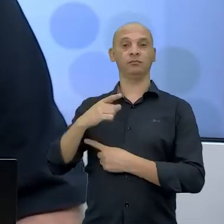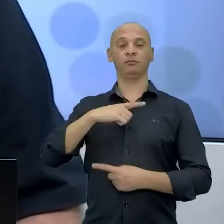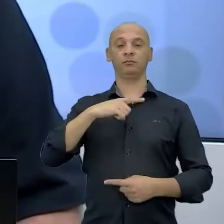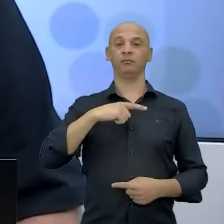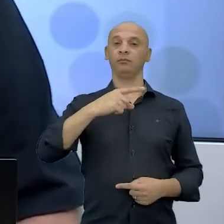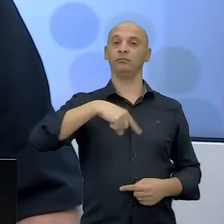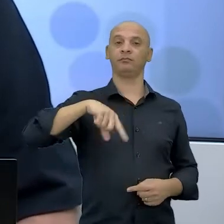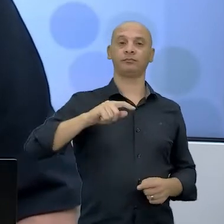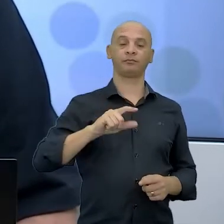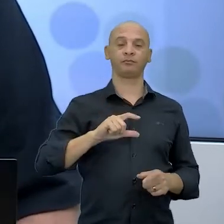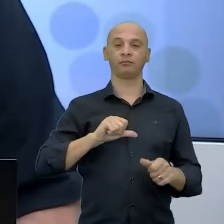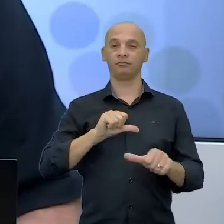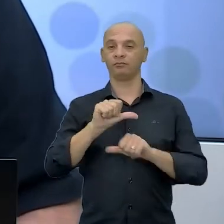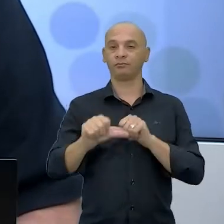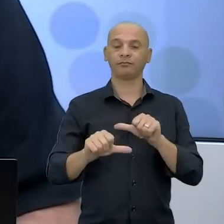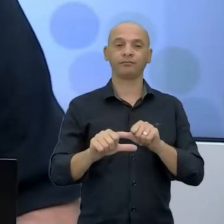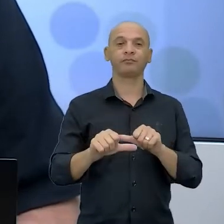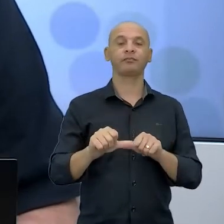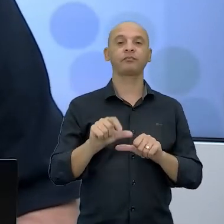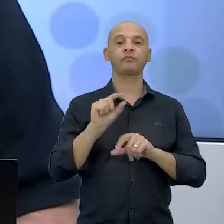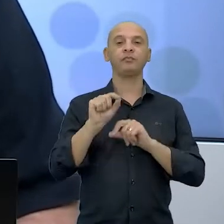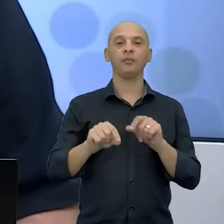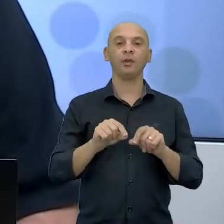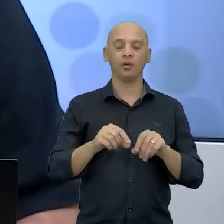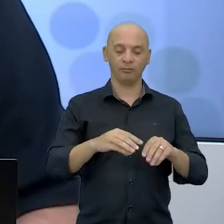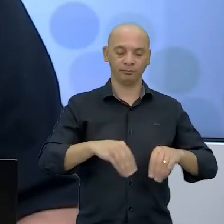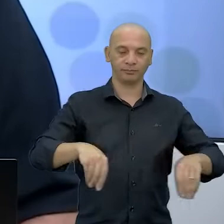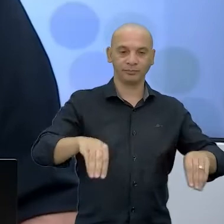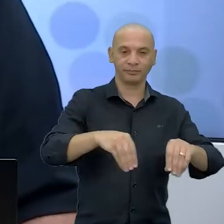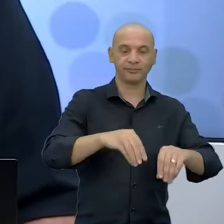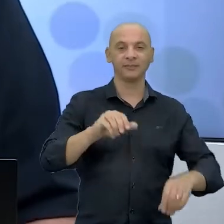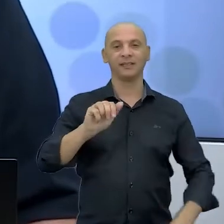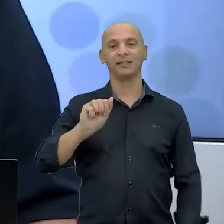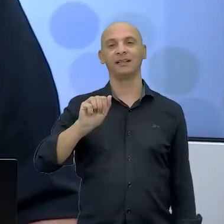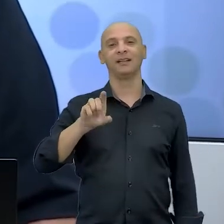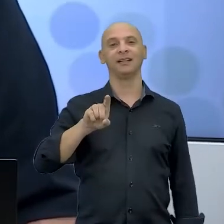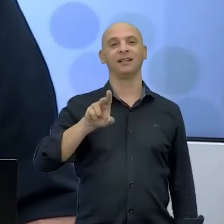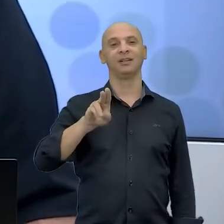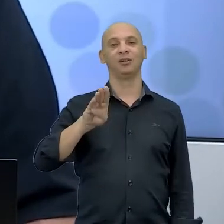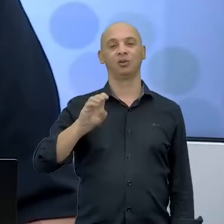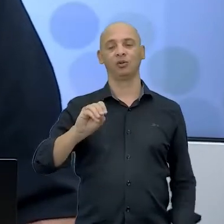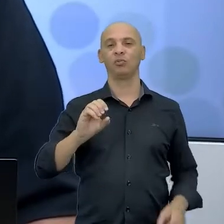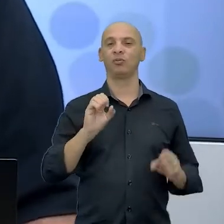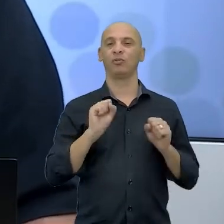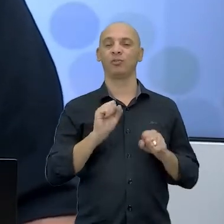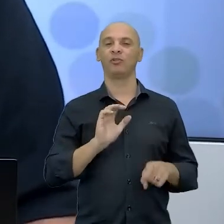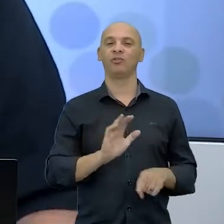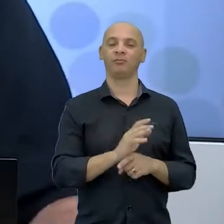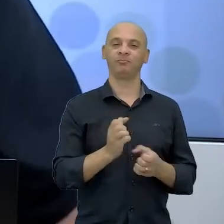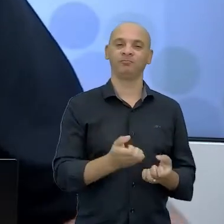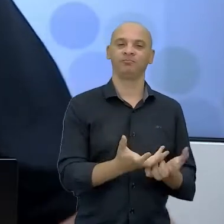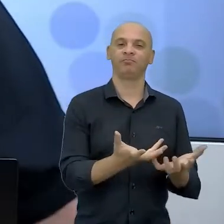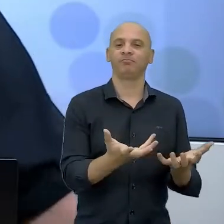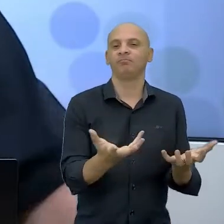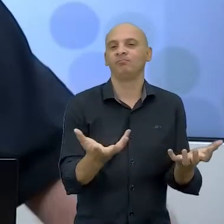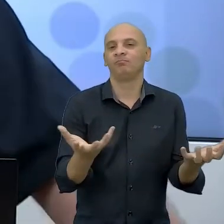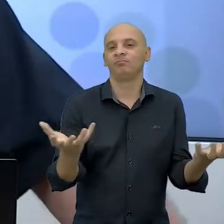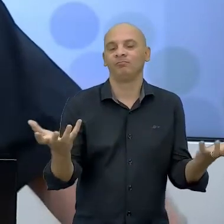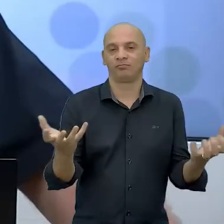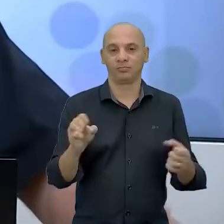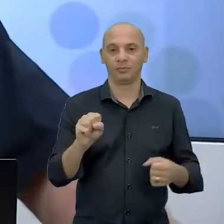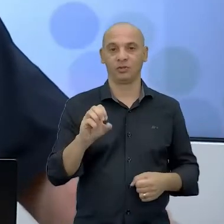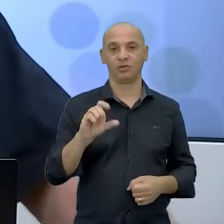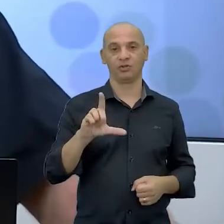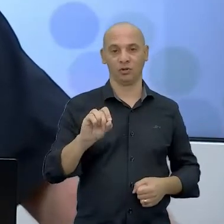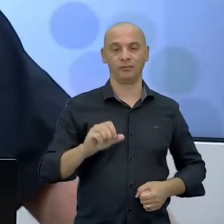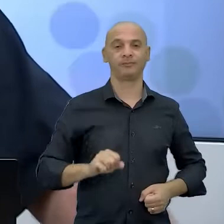para se transformarem aí em adubo, para depois se transformar em material orgânico, né, e fertilizar o nosso solo.